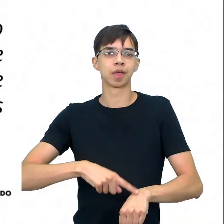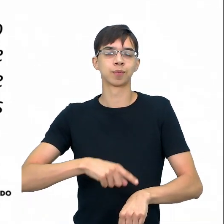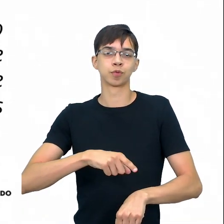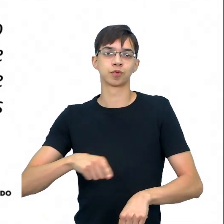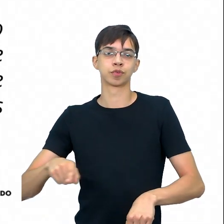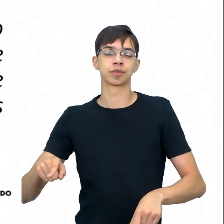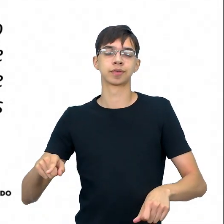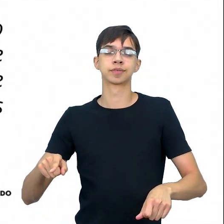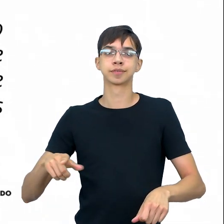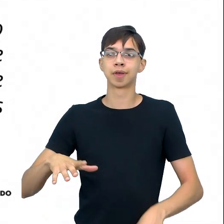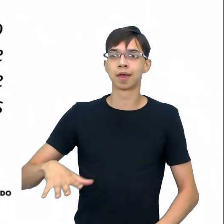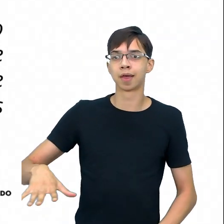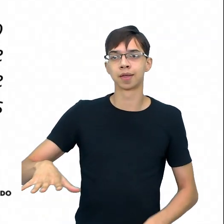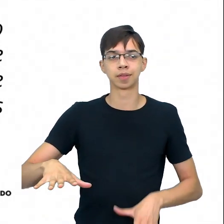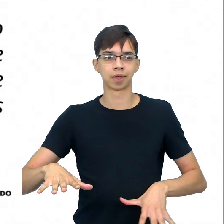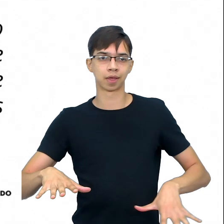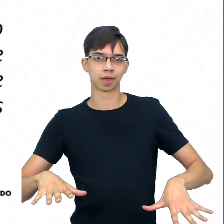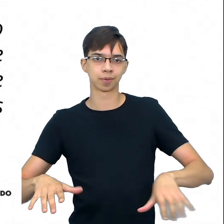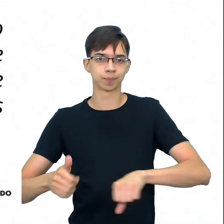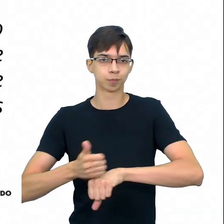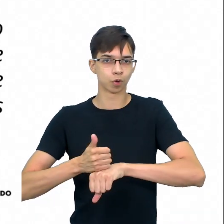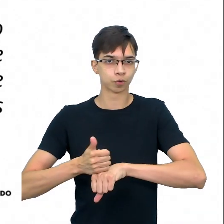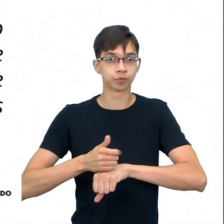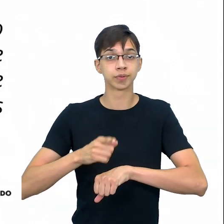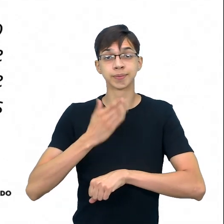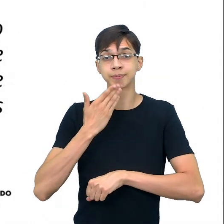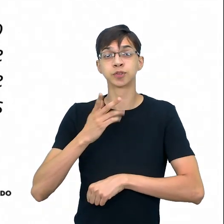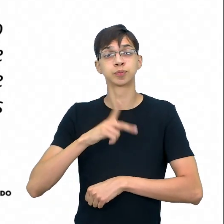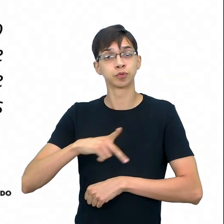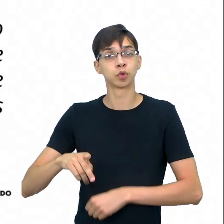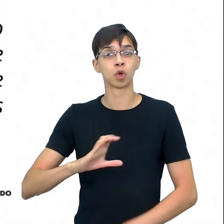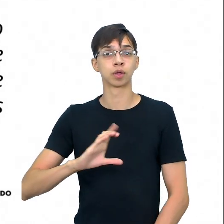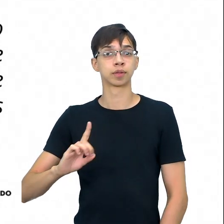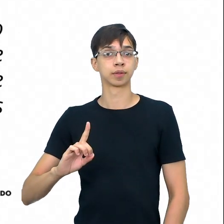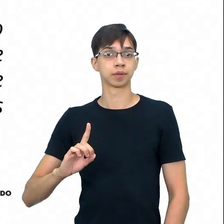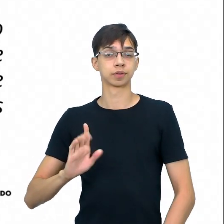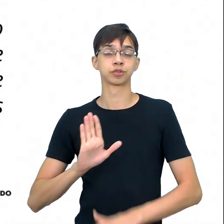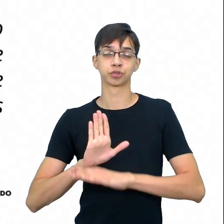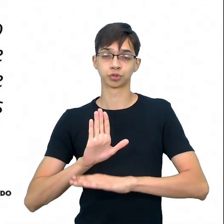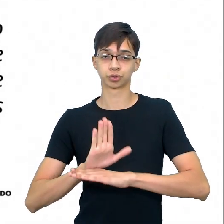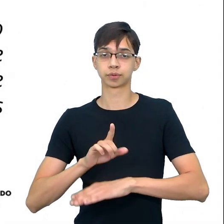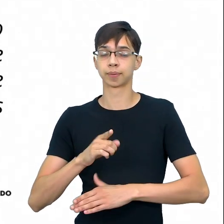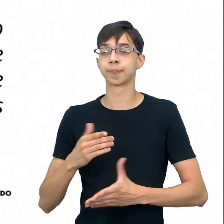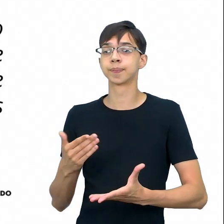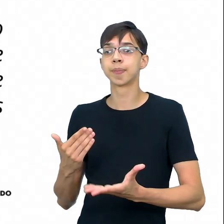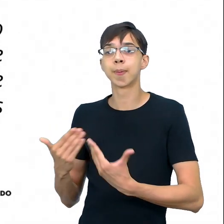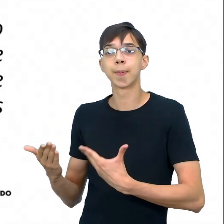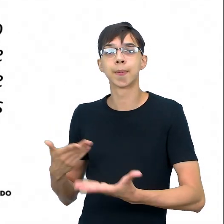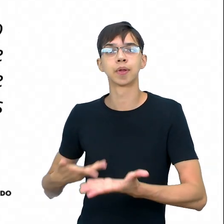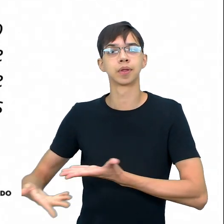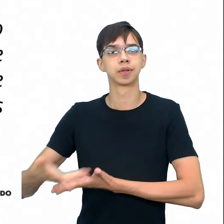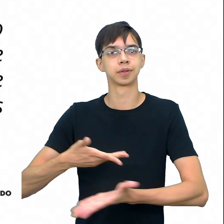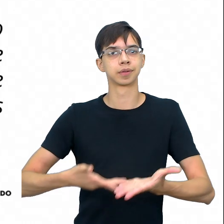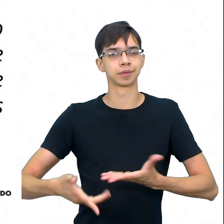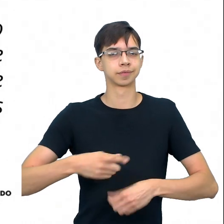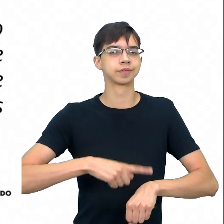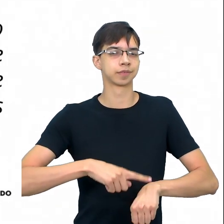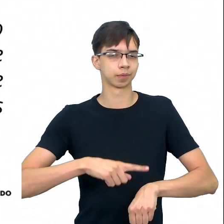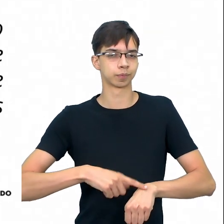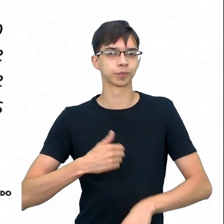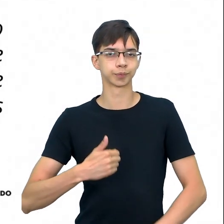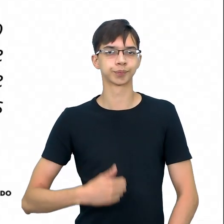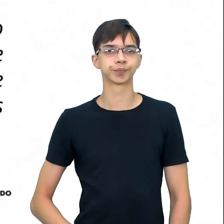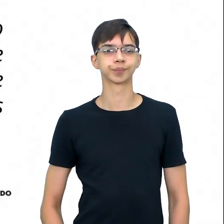colegas da área, e a gente pede que vocês peçam apoio do professor coordenador para que esses momentos aconteçam. Caso